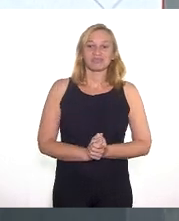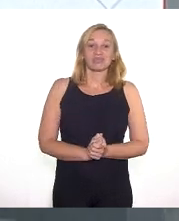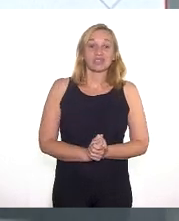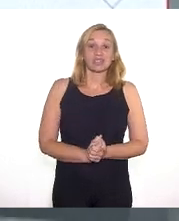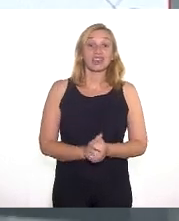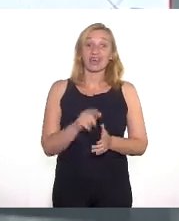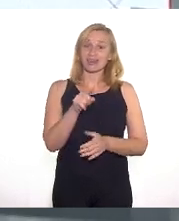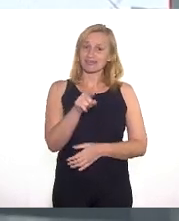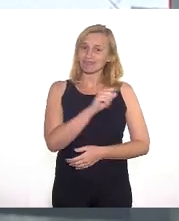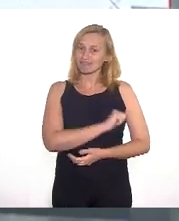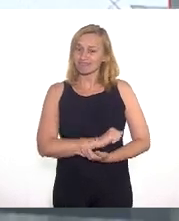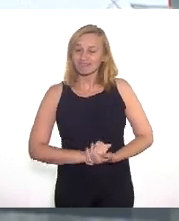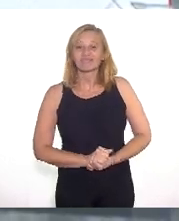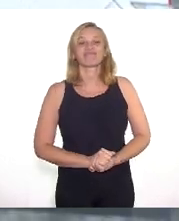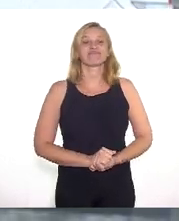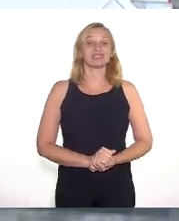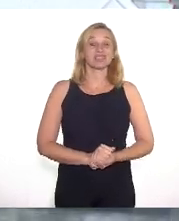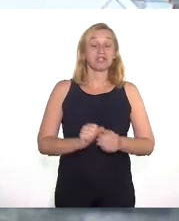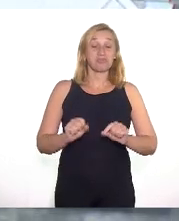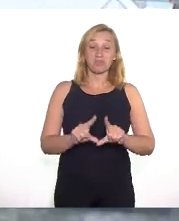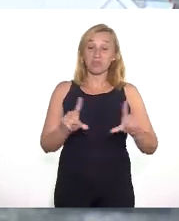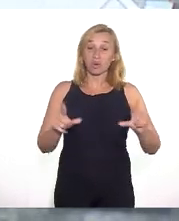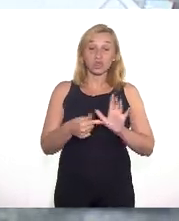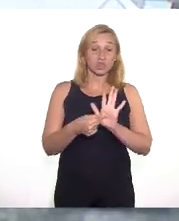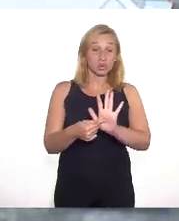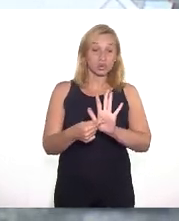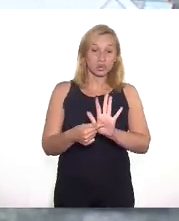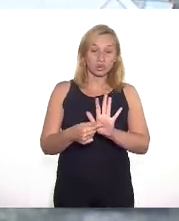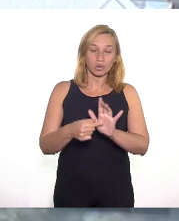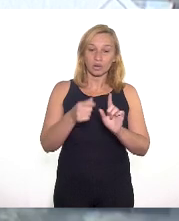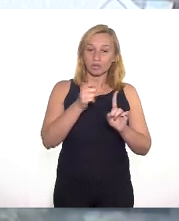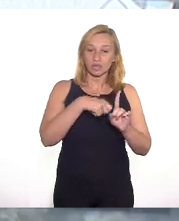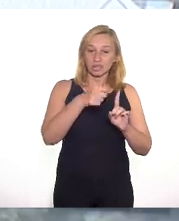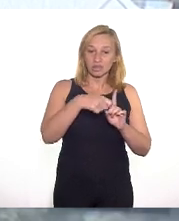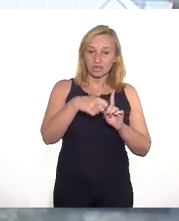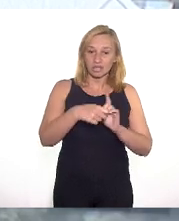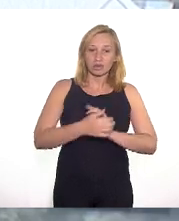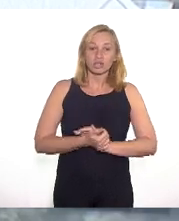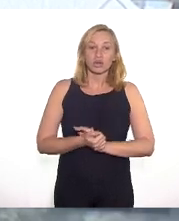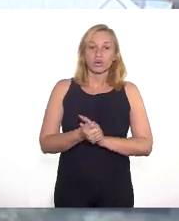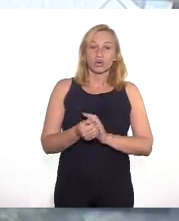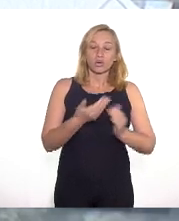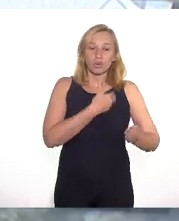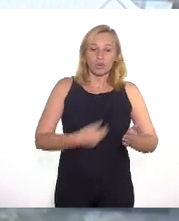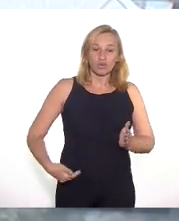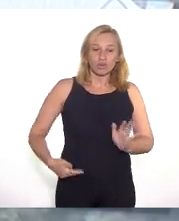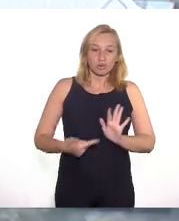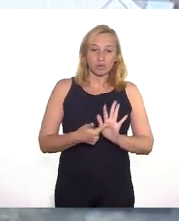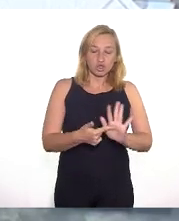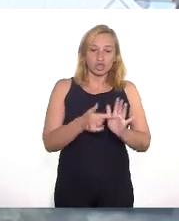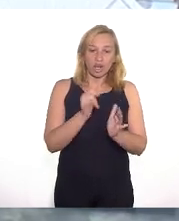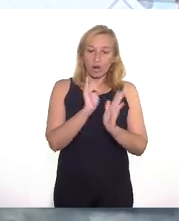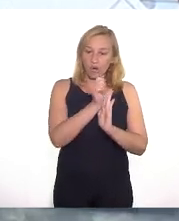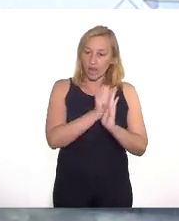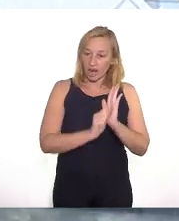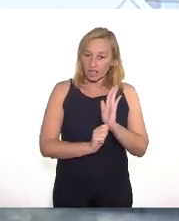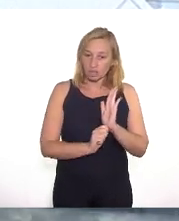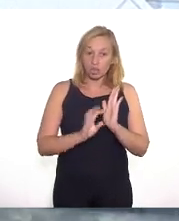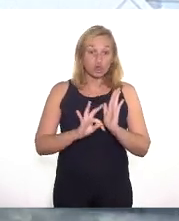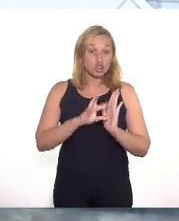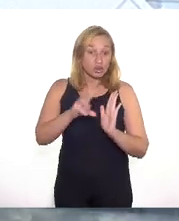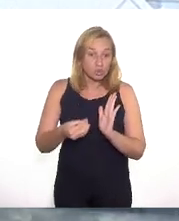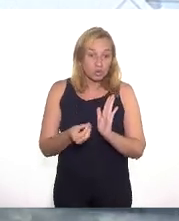Essa é a parte da transparência. Mensalmente, o governo vai publicar os relatórios sobre os beneficiados